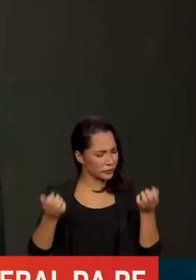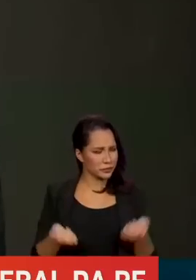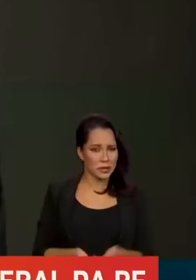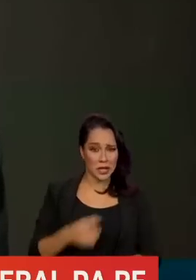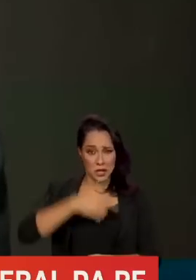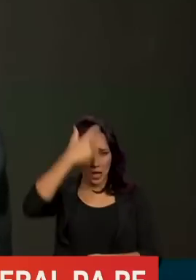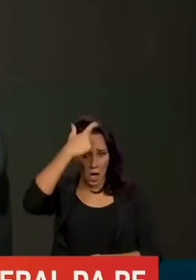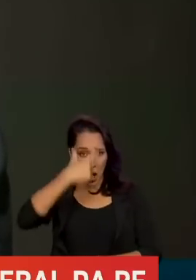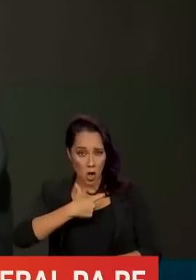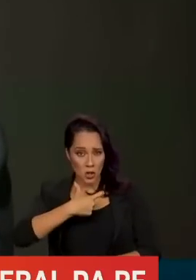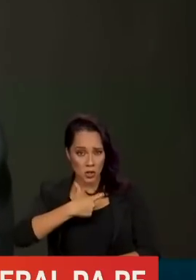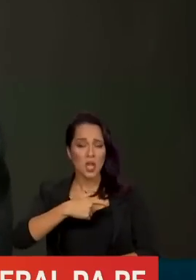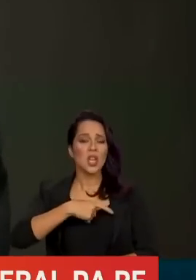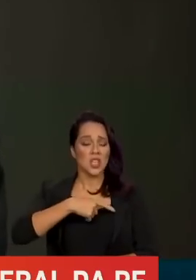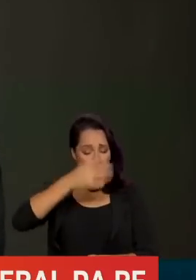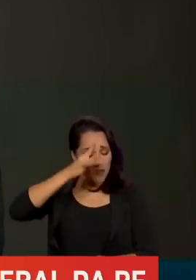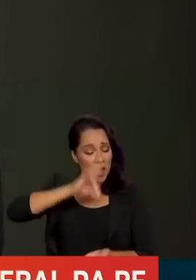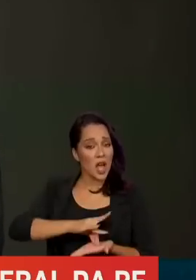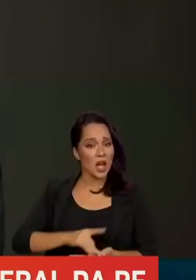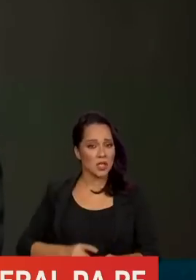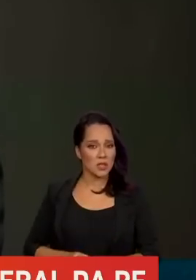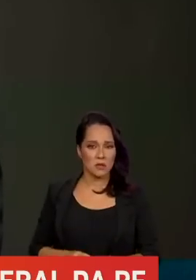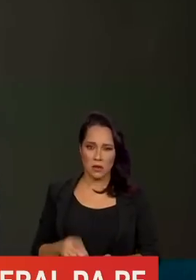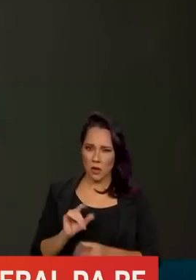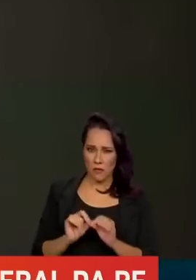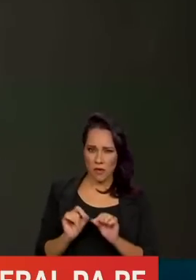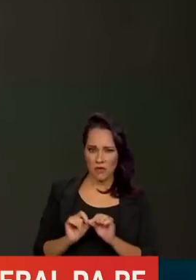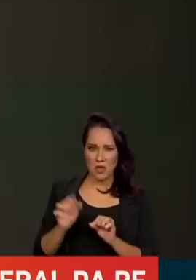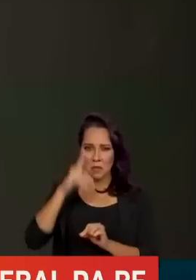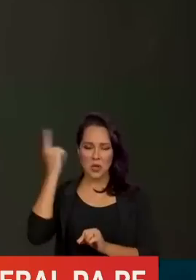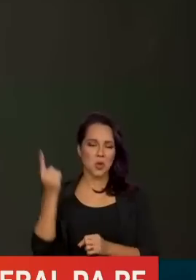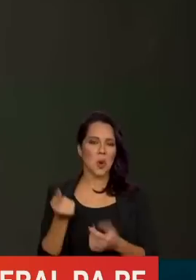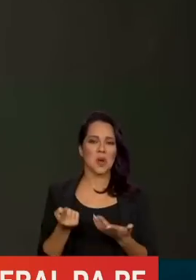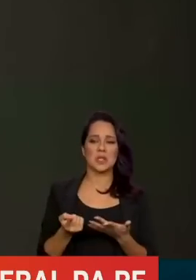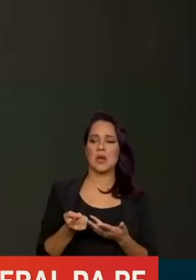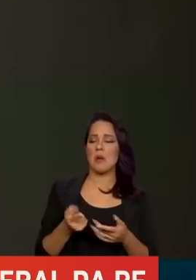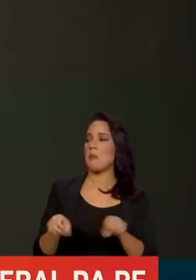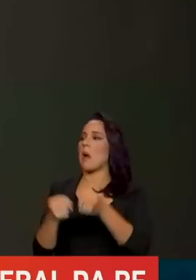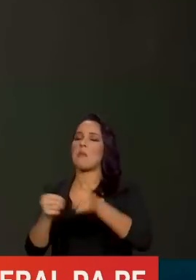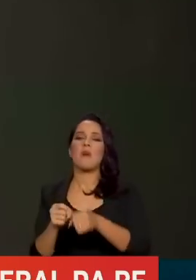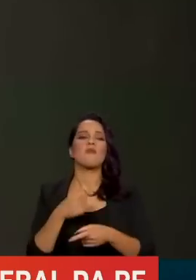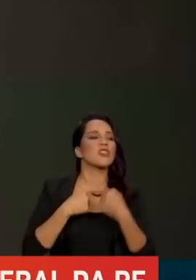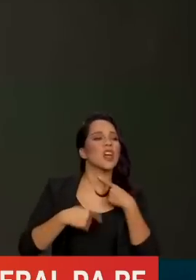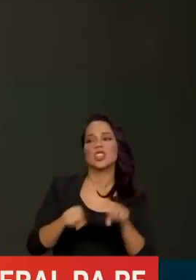que tem rosto que tem materialidade não foi feita por desvairados apenas